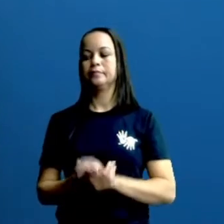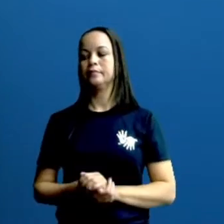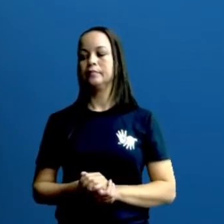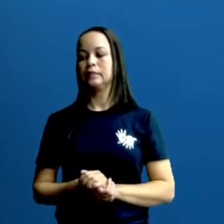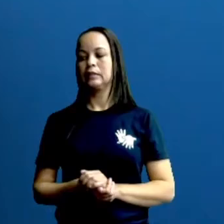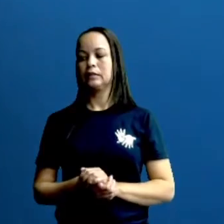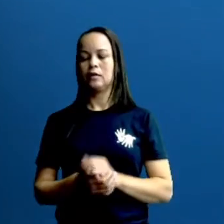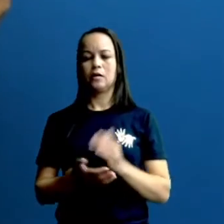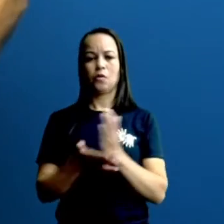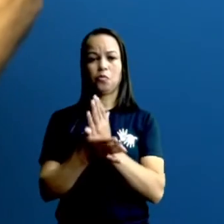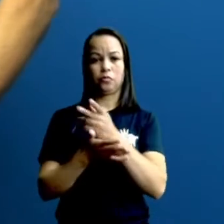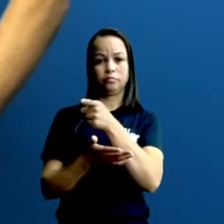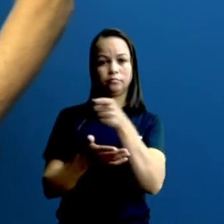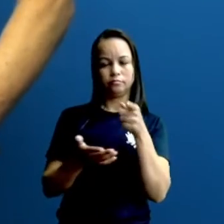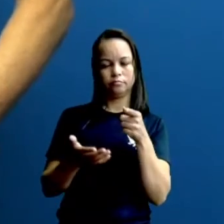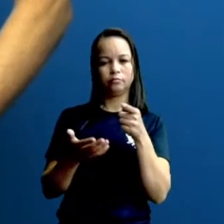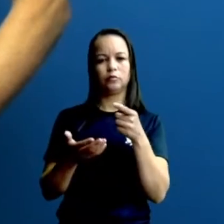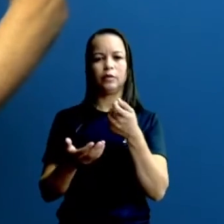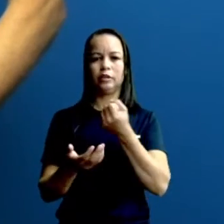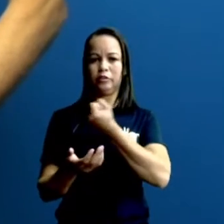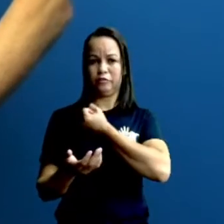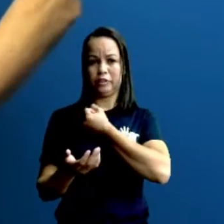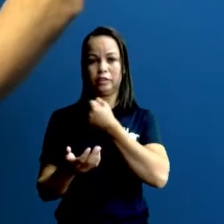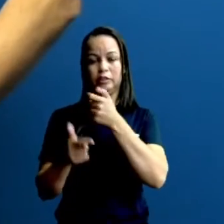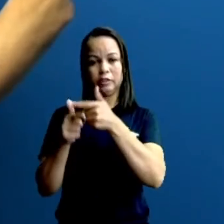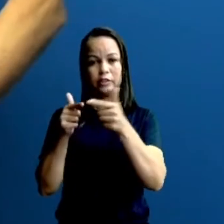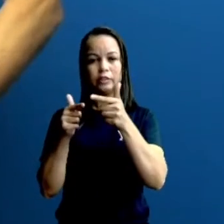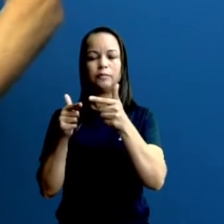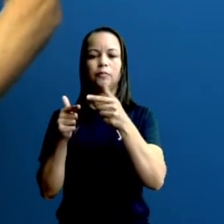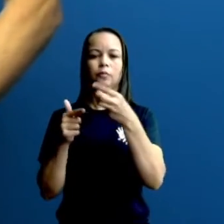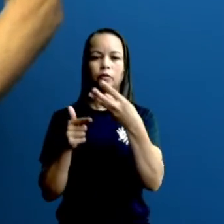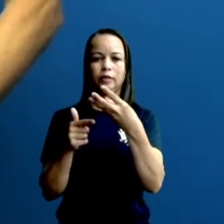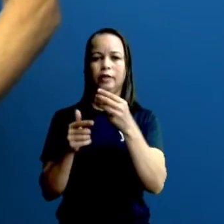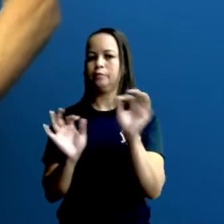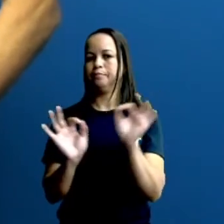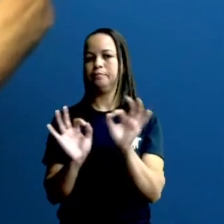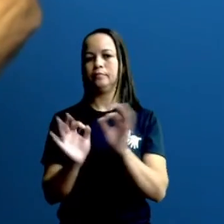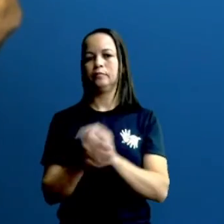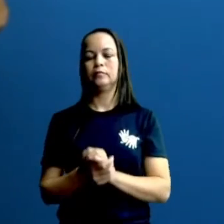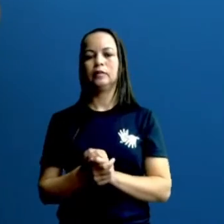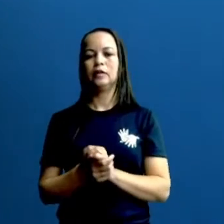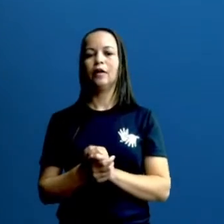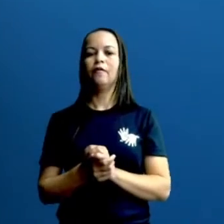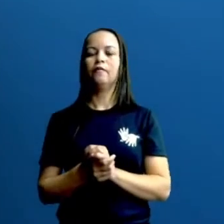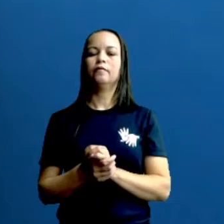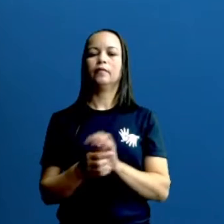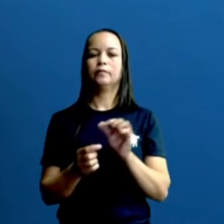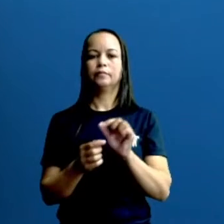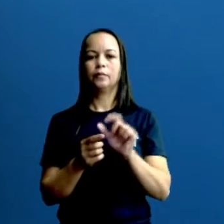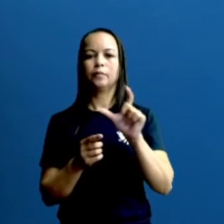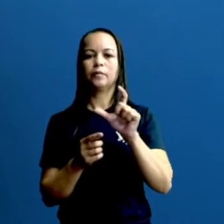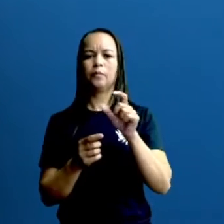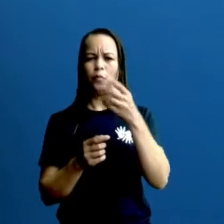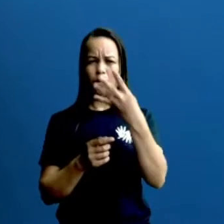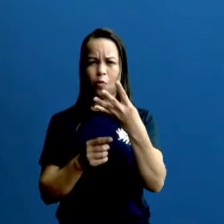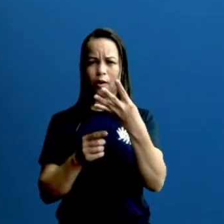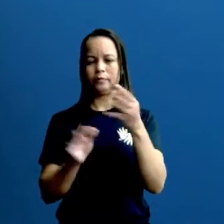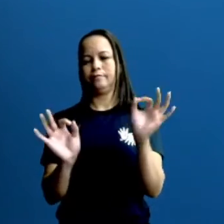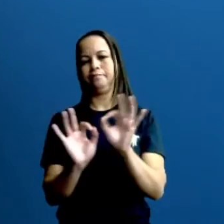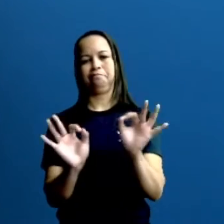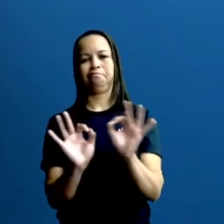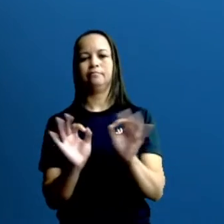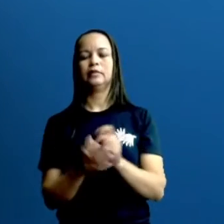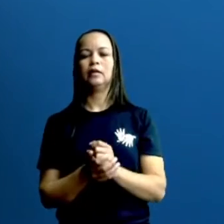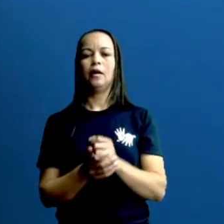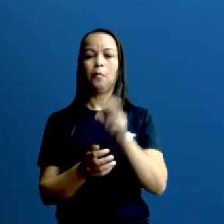Algum desses números agora é divisível por 3? Não. Vamos aumentar o divisor. É divisível por 4? Também